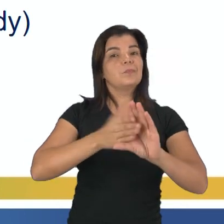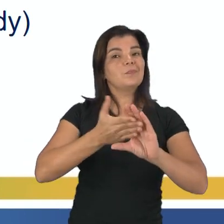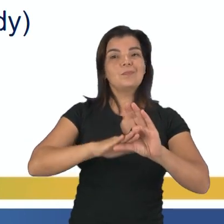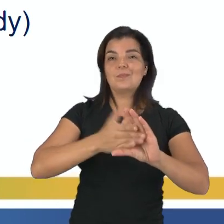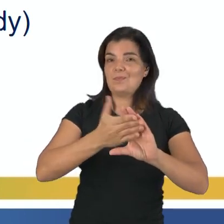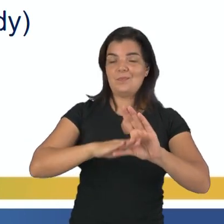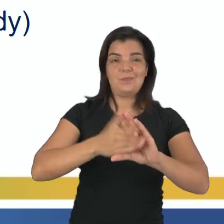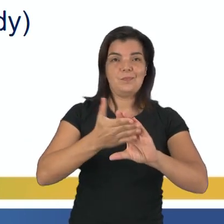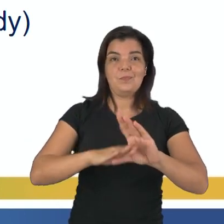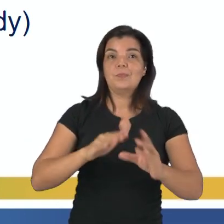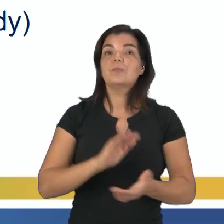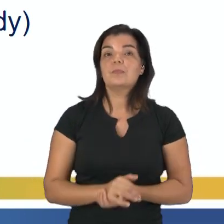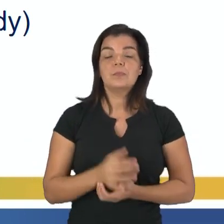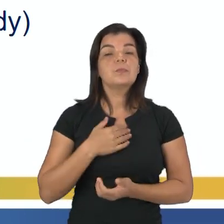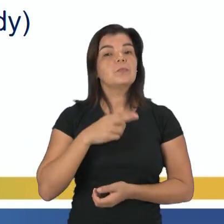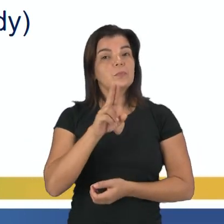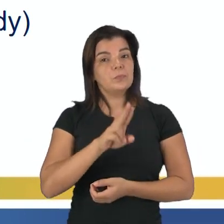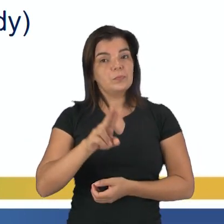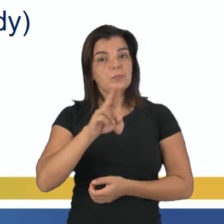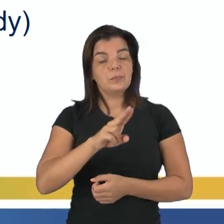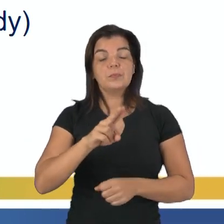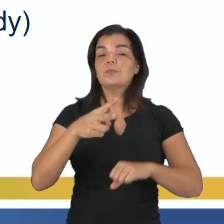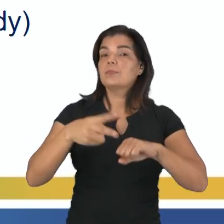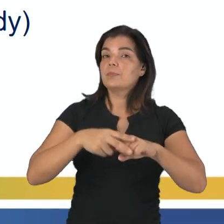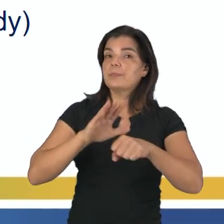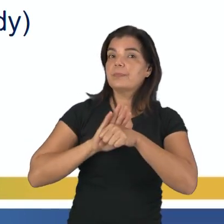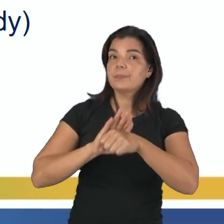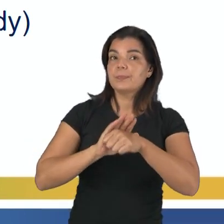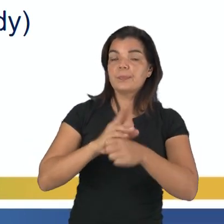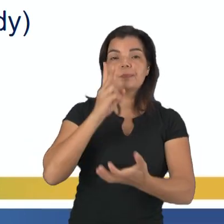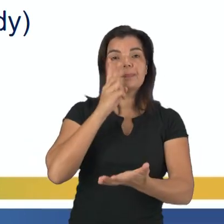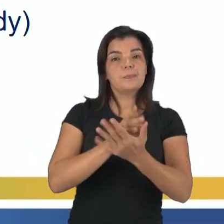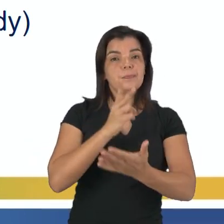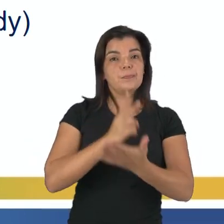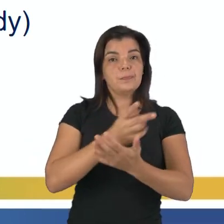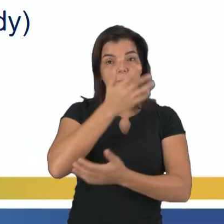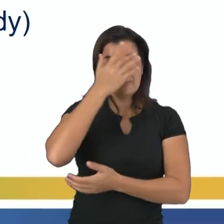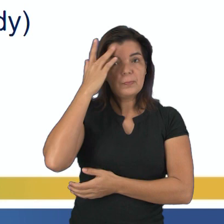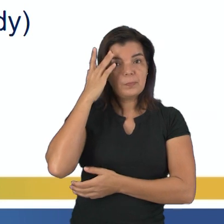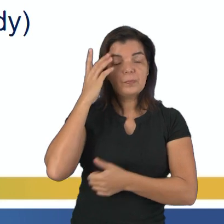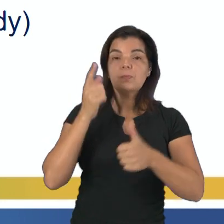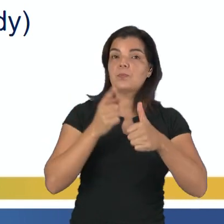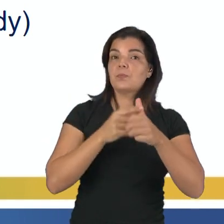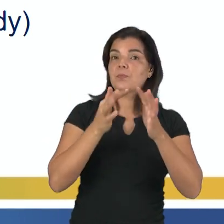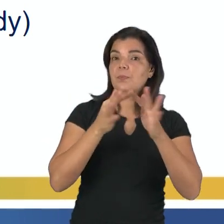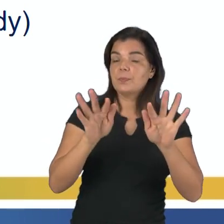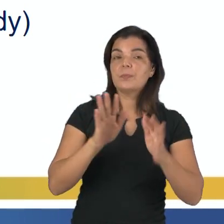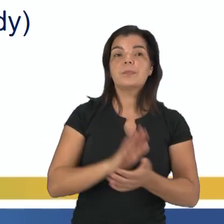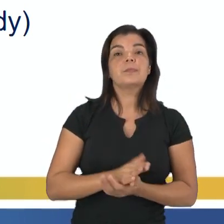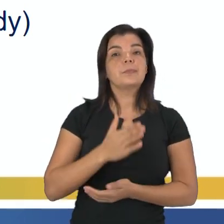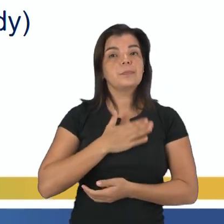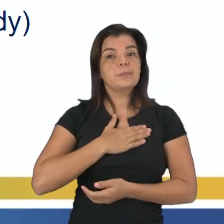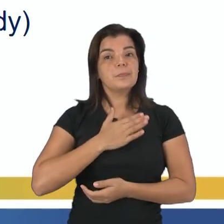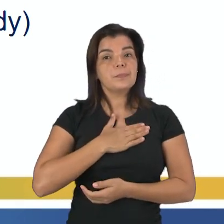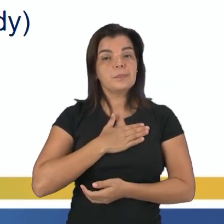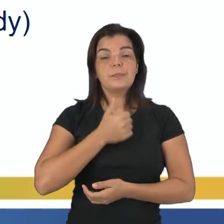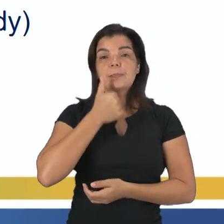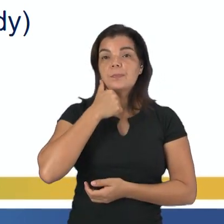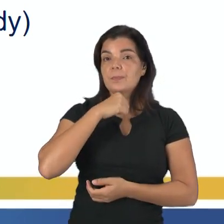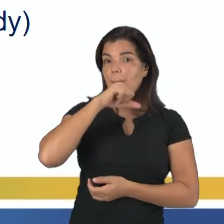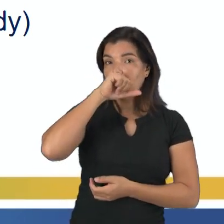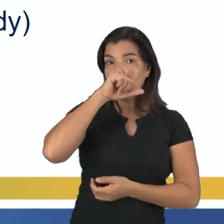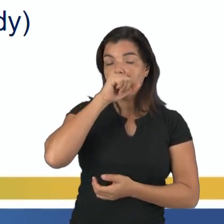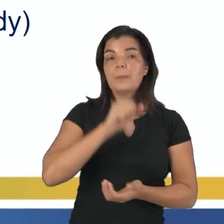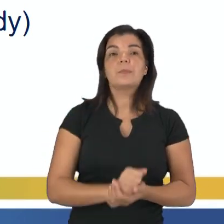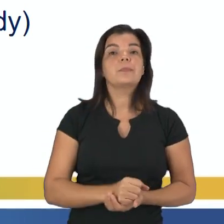um verbo, nós precisamos do auxiliar. Então, observem sempre quem é a pessoa que está vindo nessa frase, tá? Nesse caso, é my